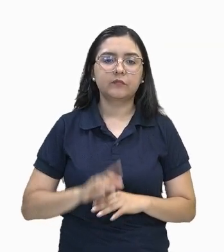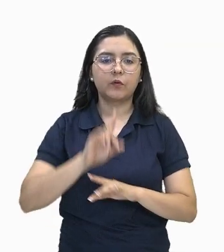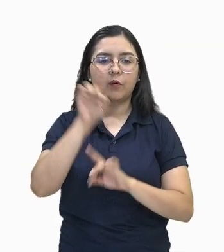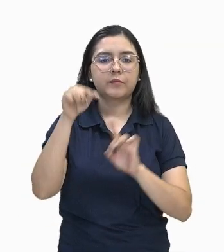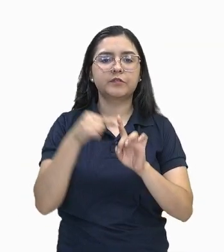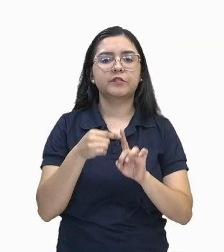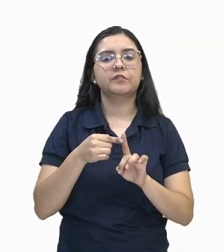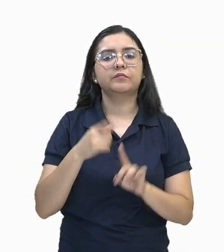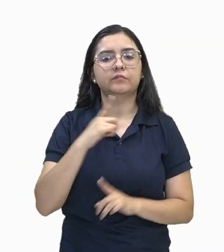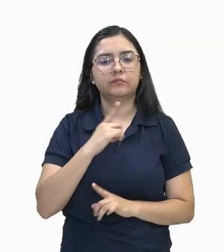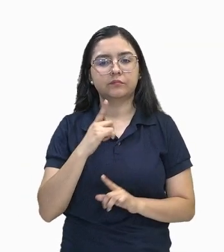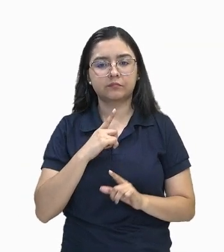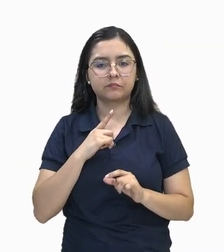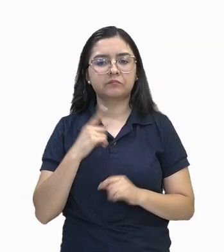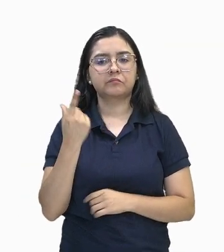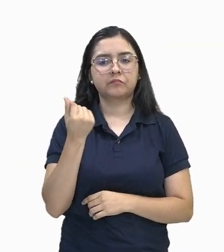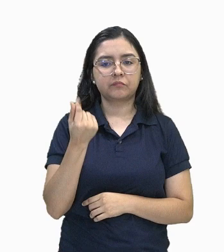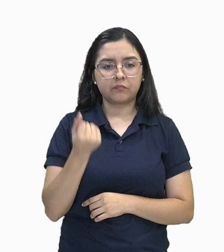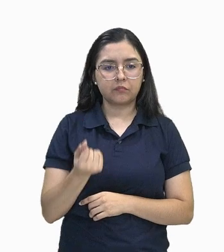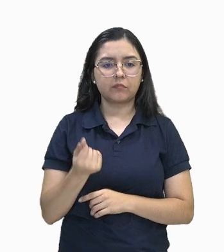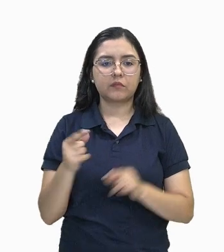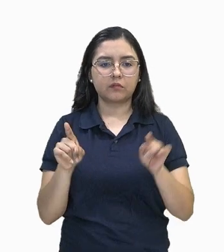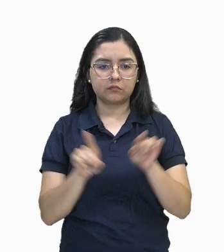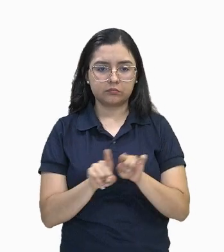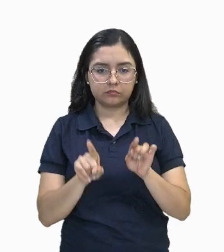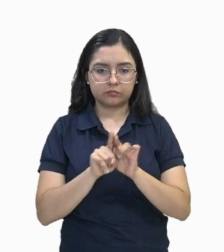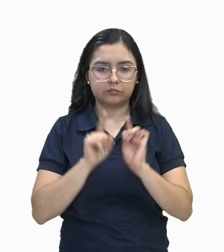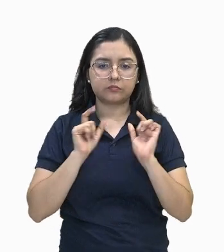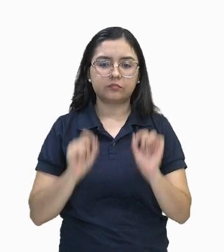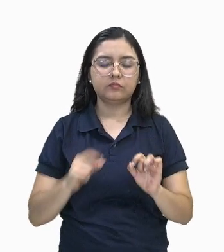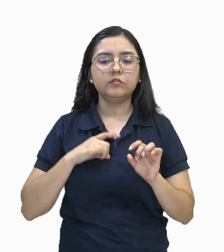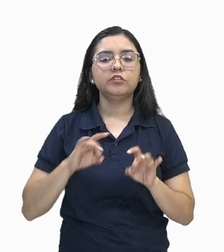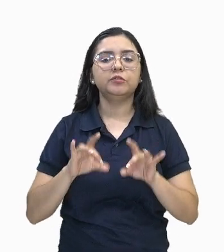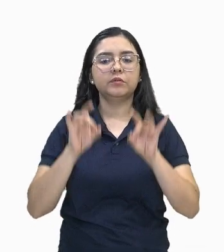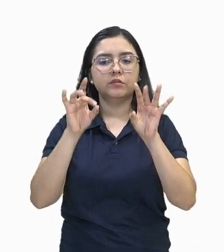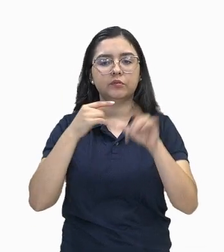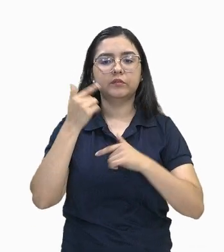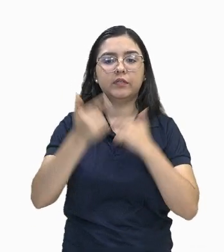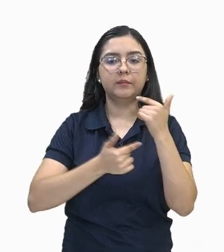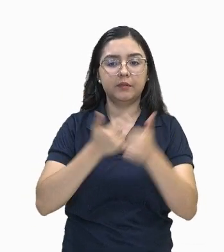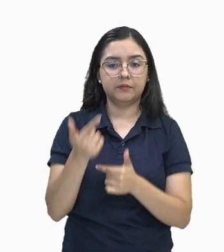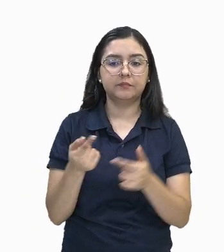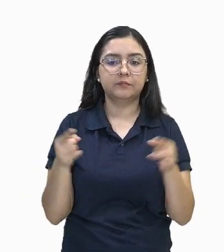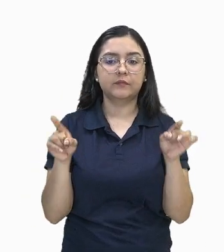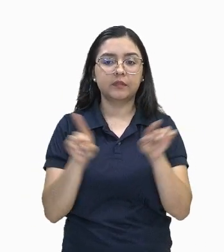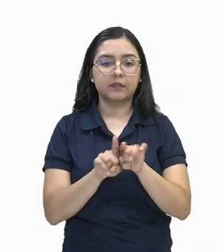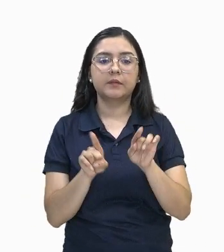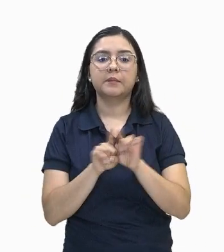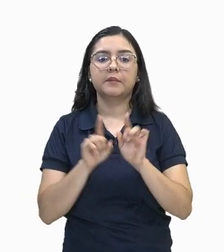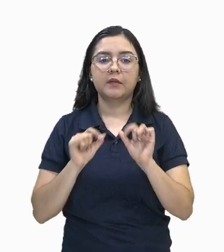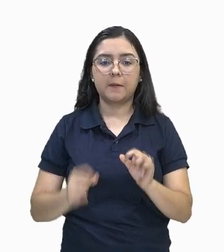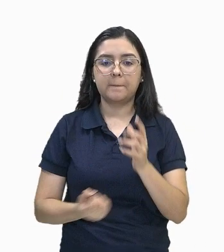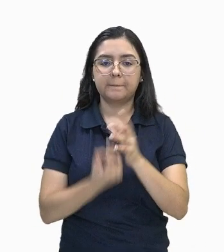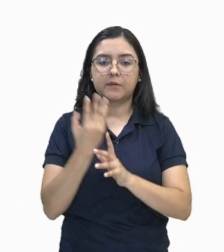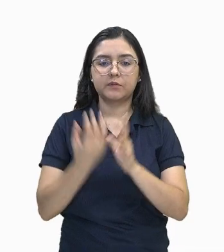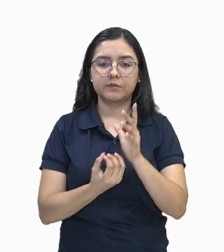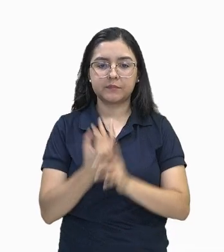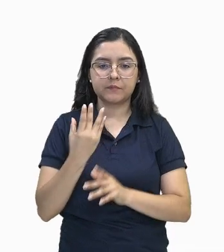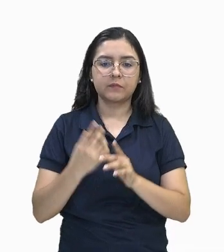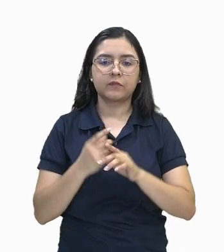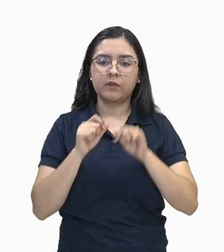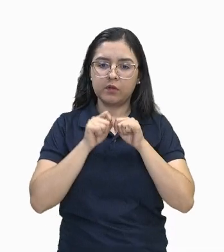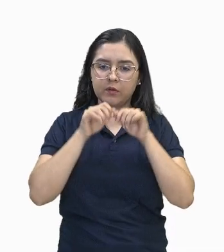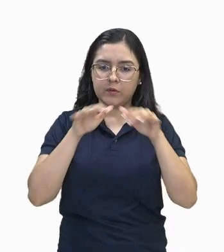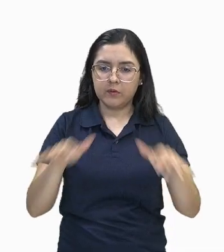de obter maior lucro, levou-se ao extremo a especialização do trabalho. Além disso, a produção foi